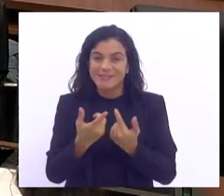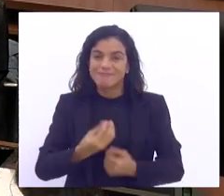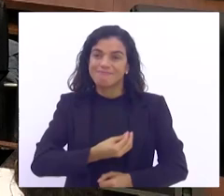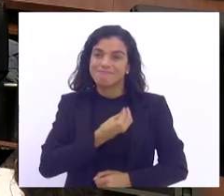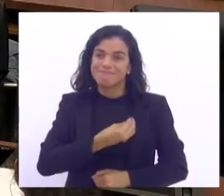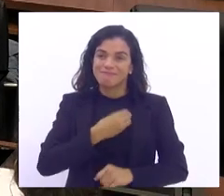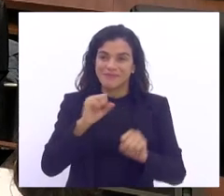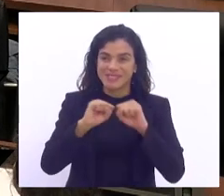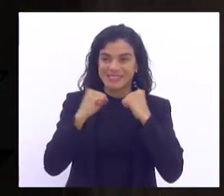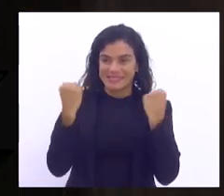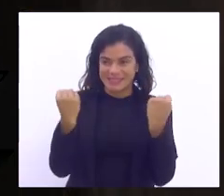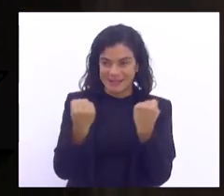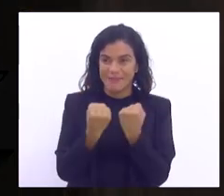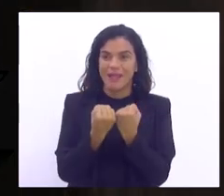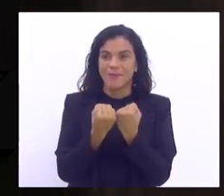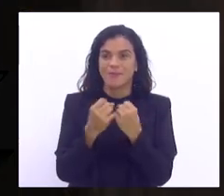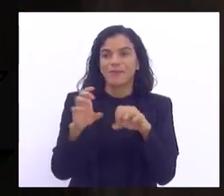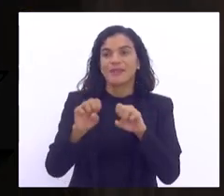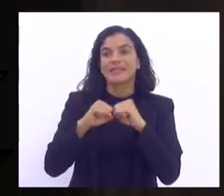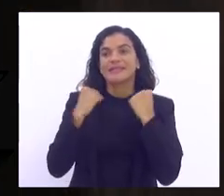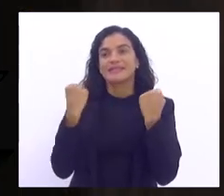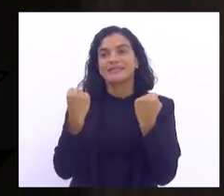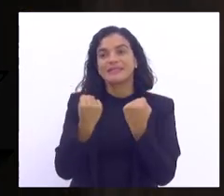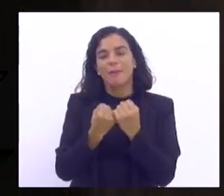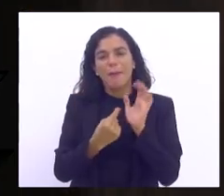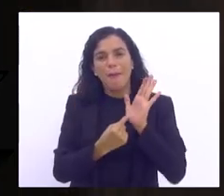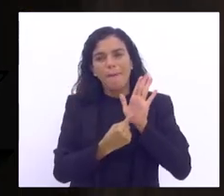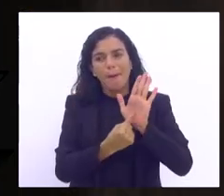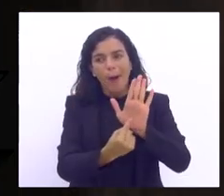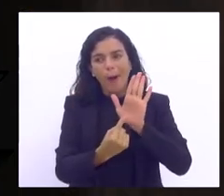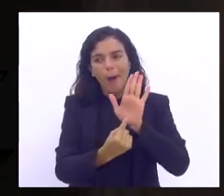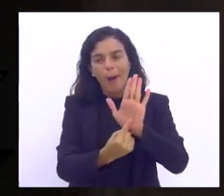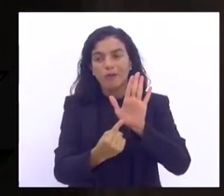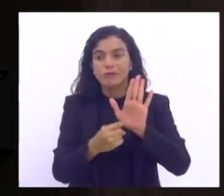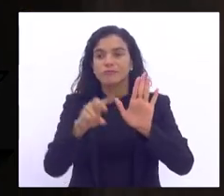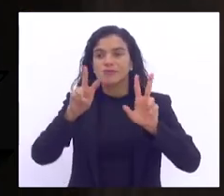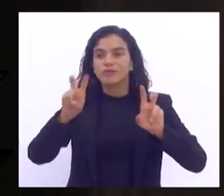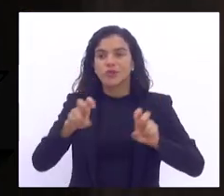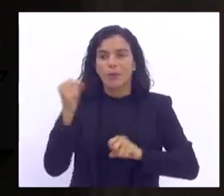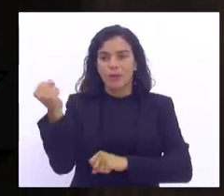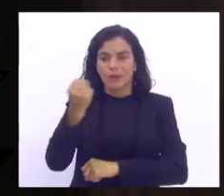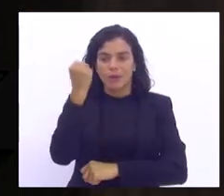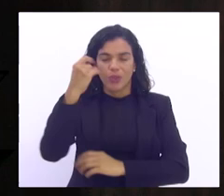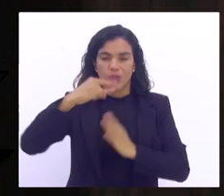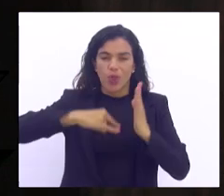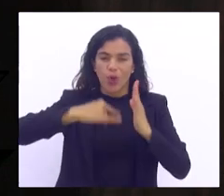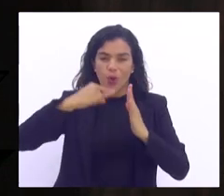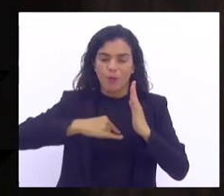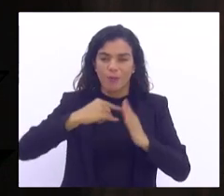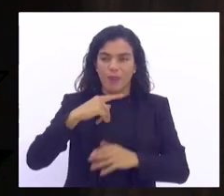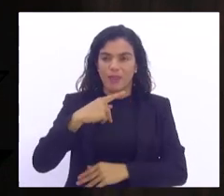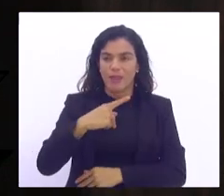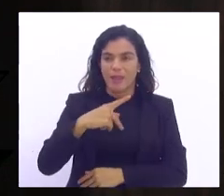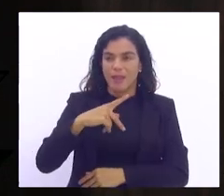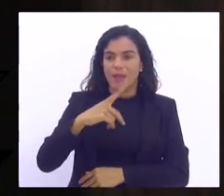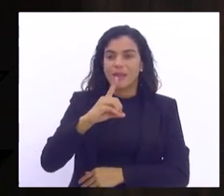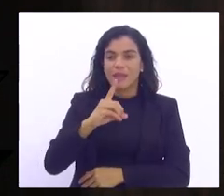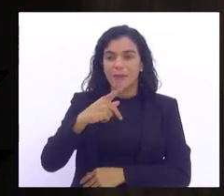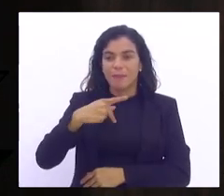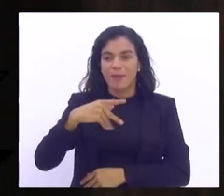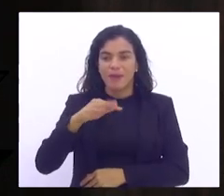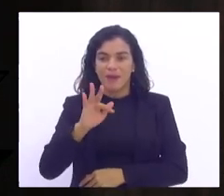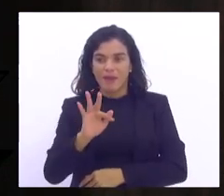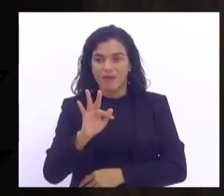deste seminário. Seminário em que aponta sobre a gravidade da DPF 442, que visa a descriminalização do